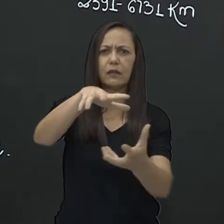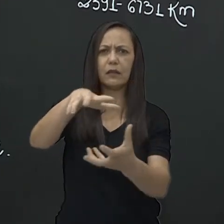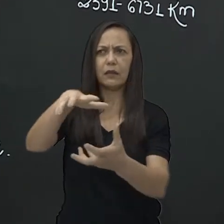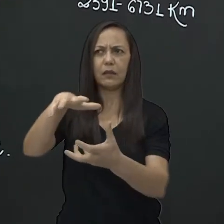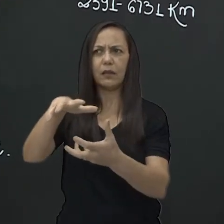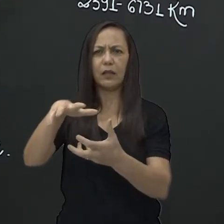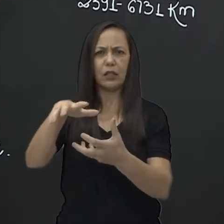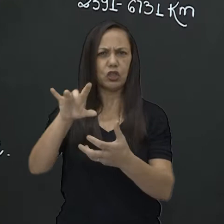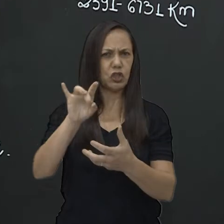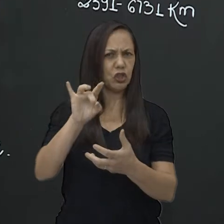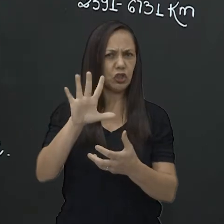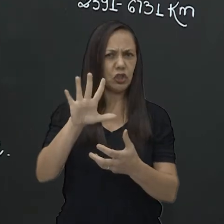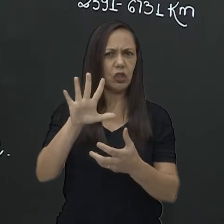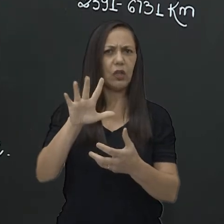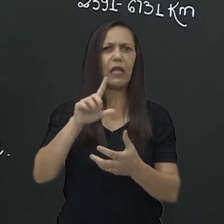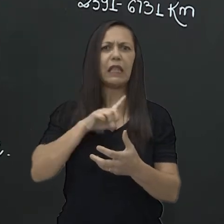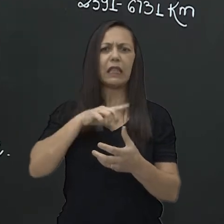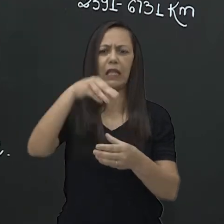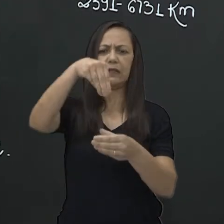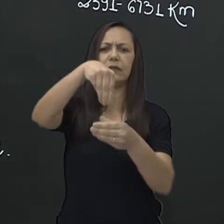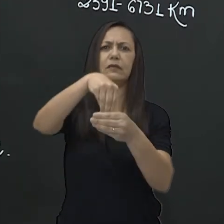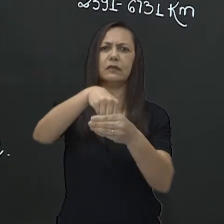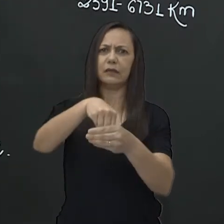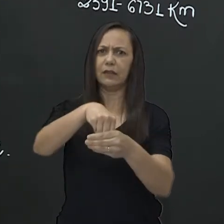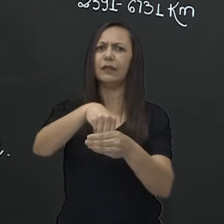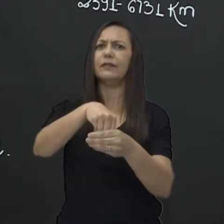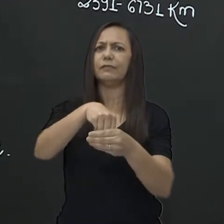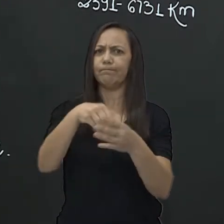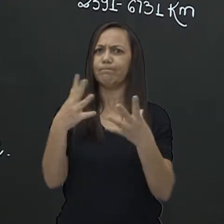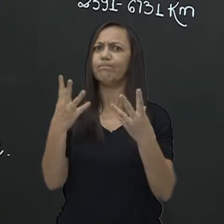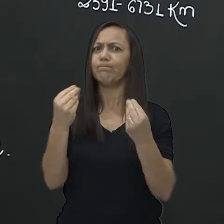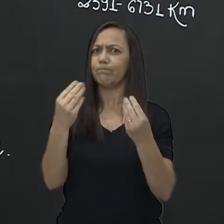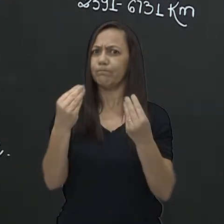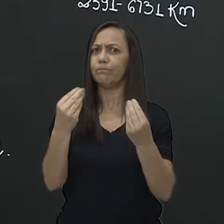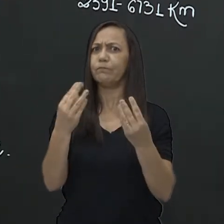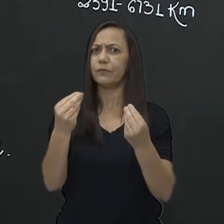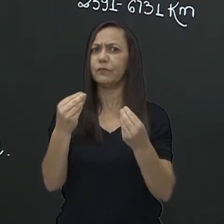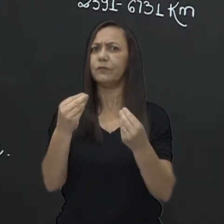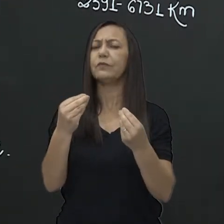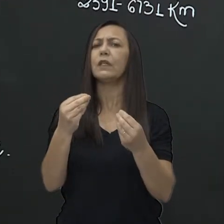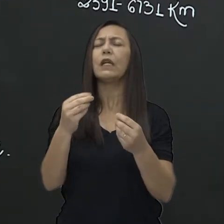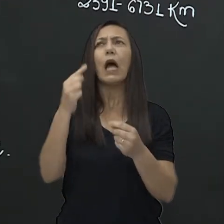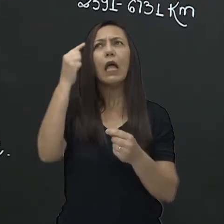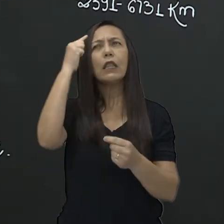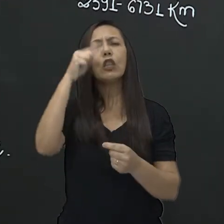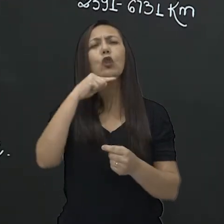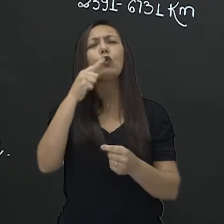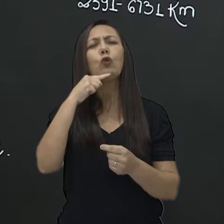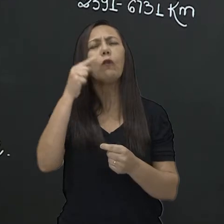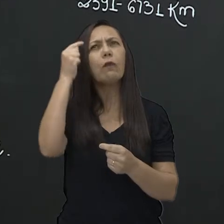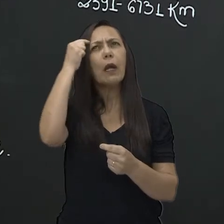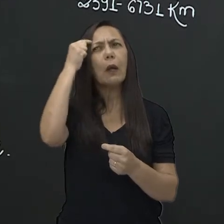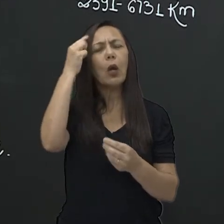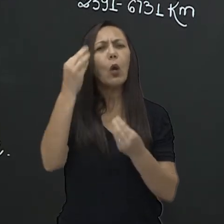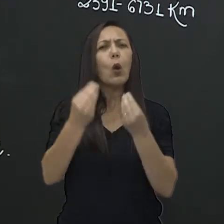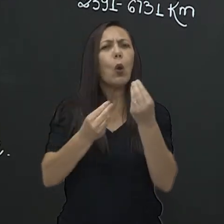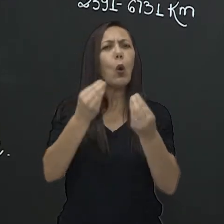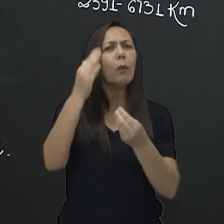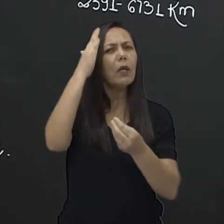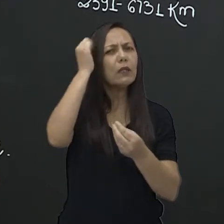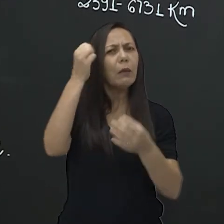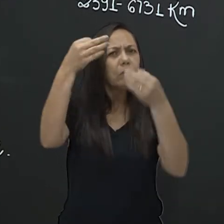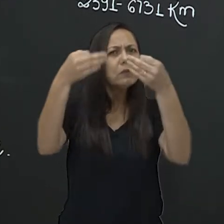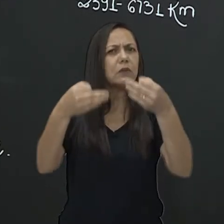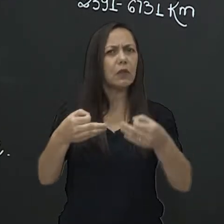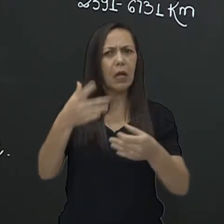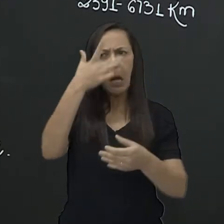é só isso aqui, tem muita coisa lá dentro. E nesse momento é a hora que surge aquela dúvida. Como é que a gente sabe?